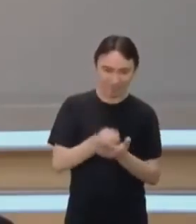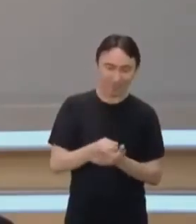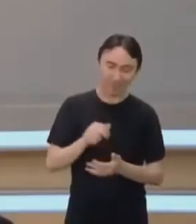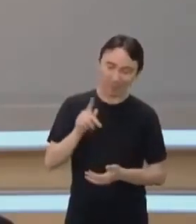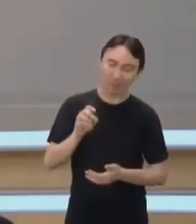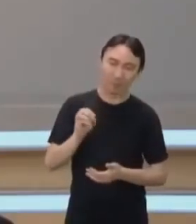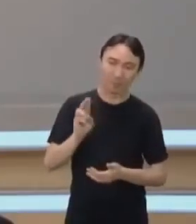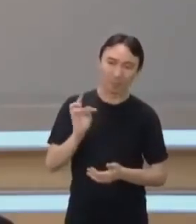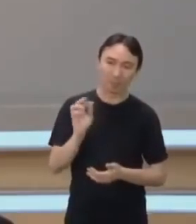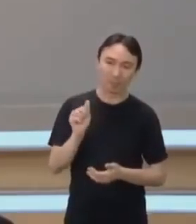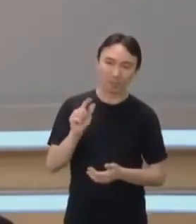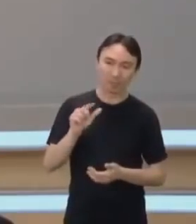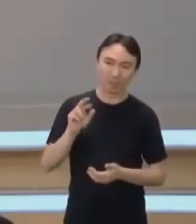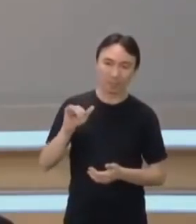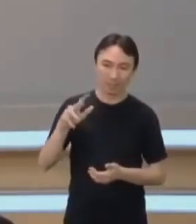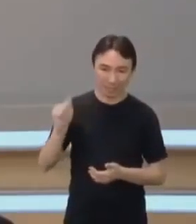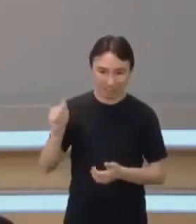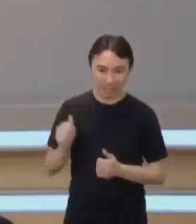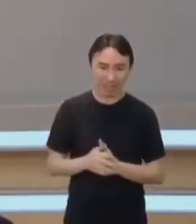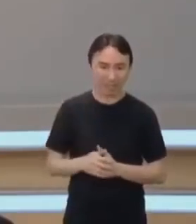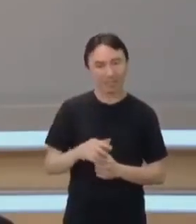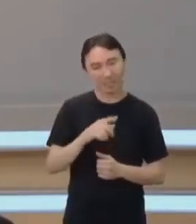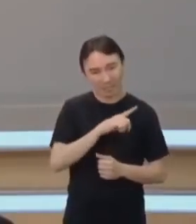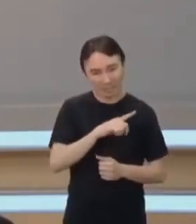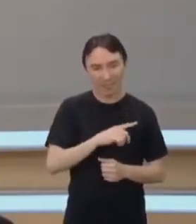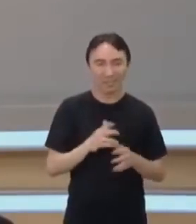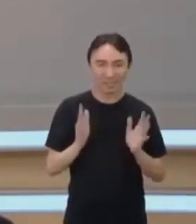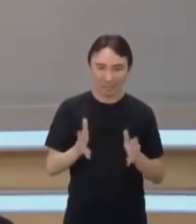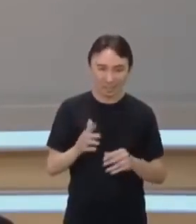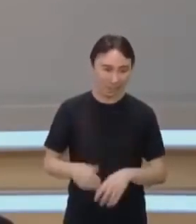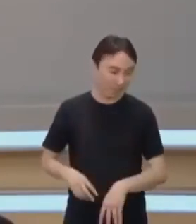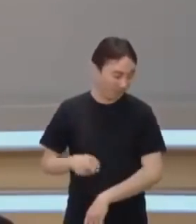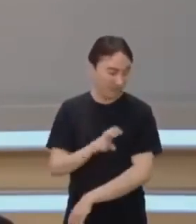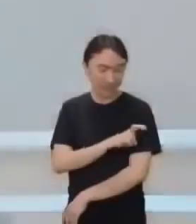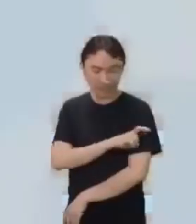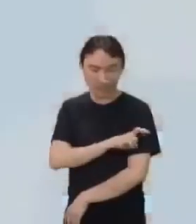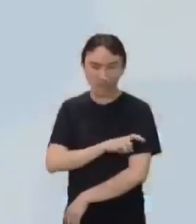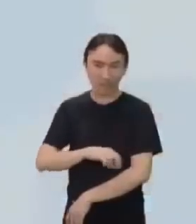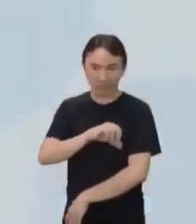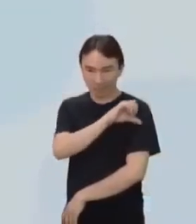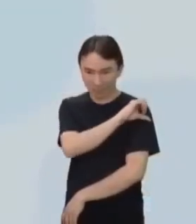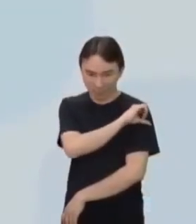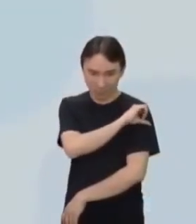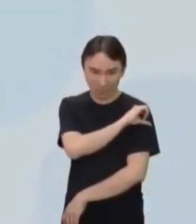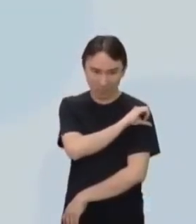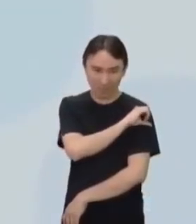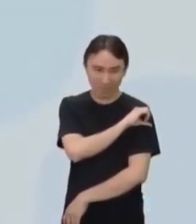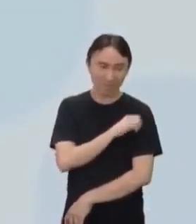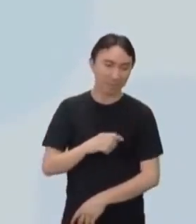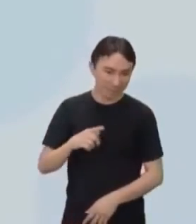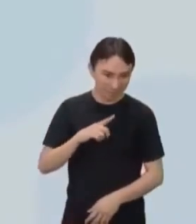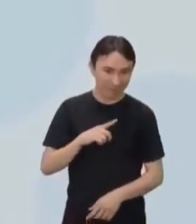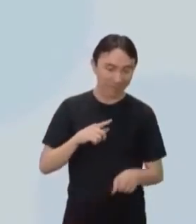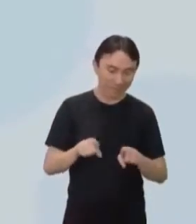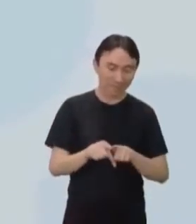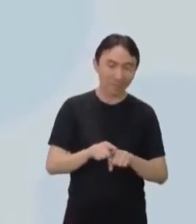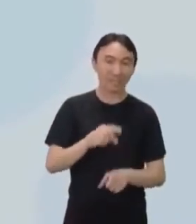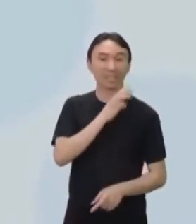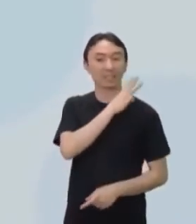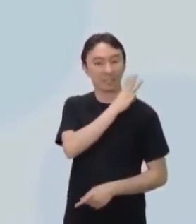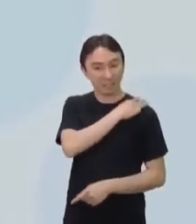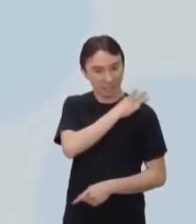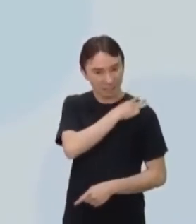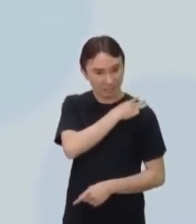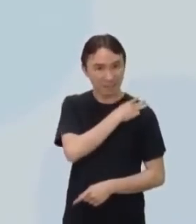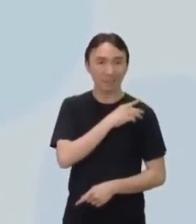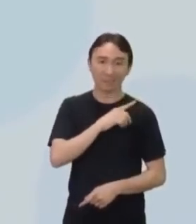temos aplicação censitária, né, para o nosso 5º, 9º ano e nossa 3ª série do ensino médio, que vai ser avaliado,